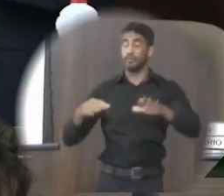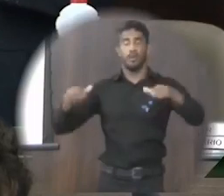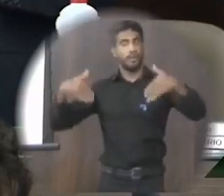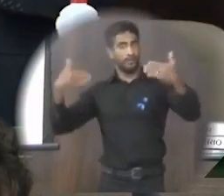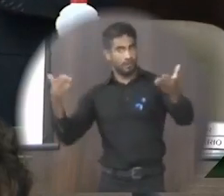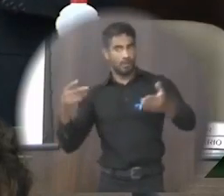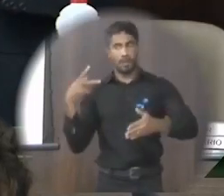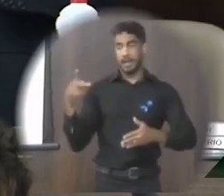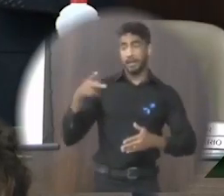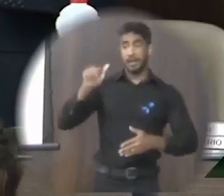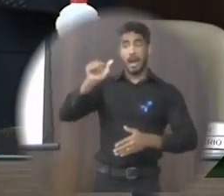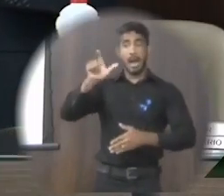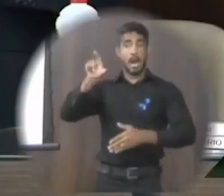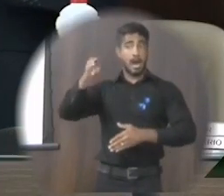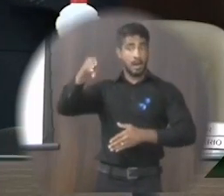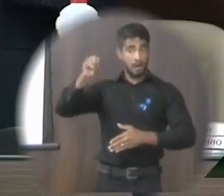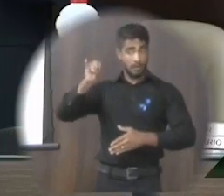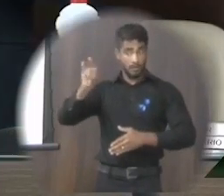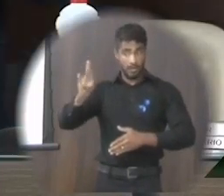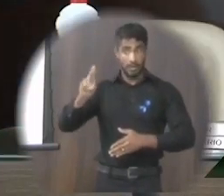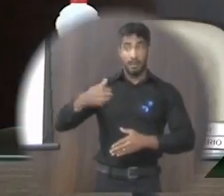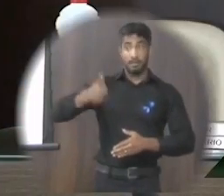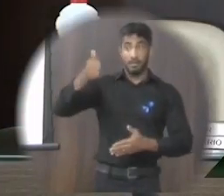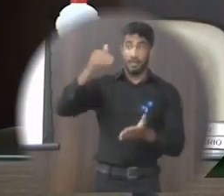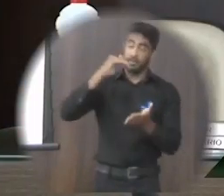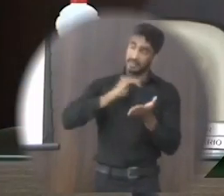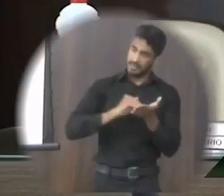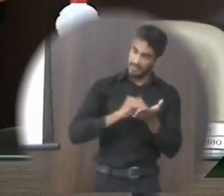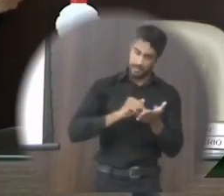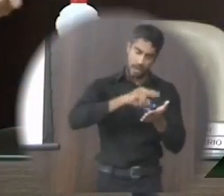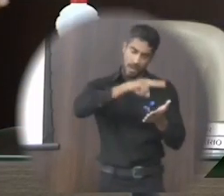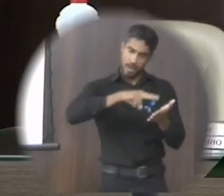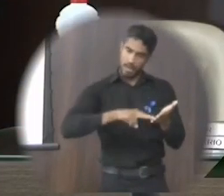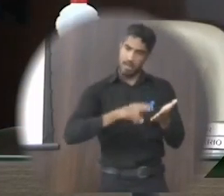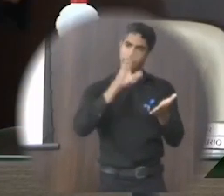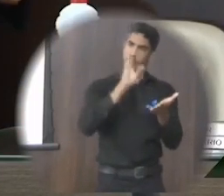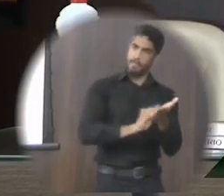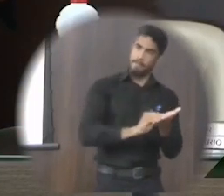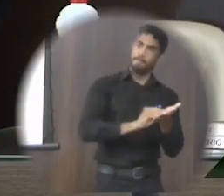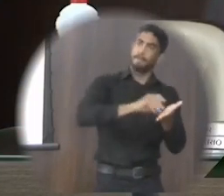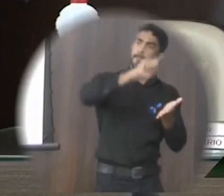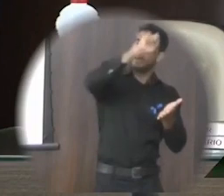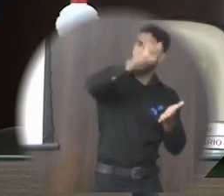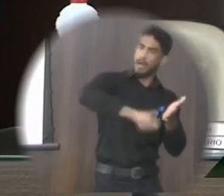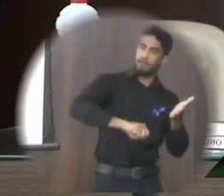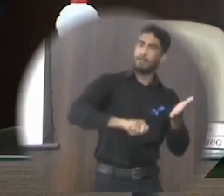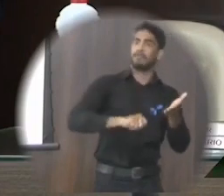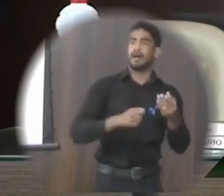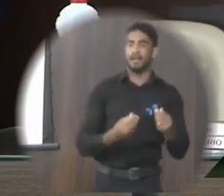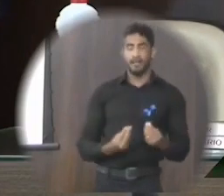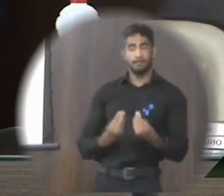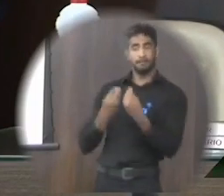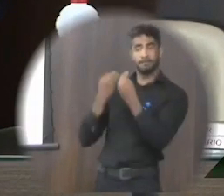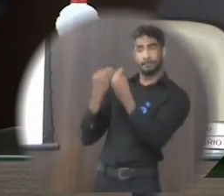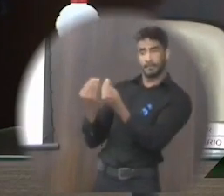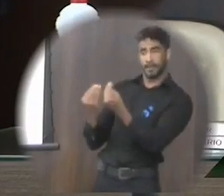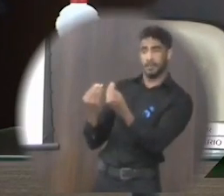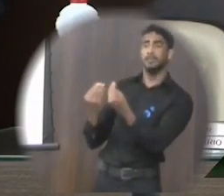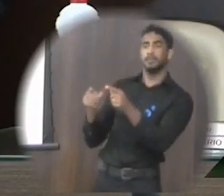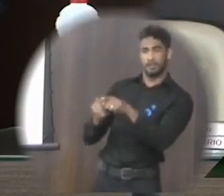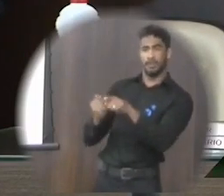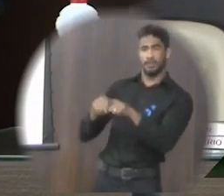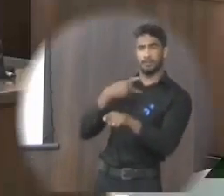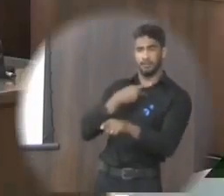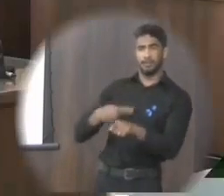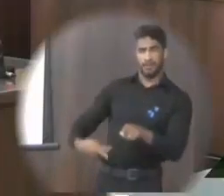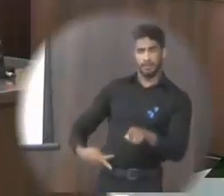eu, Almir Dias Santos, primeiro secretário, lavrei a presente ata que lida e aprovada, vai assinada por mim e pelo senhor